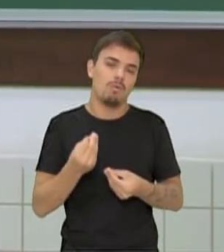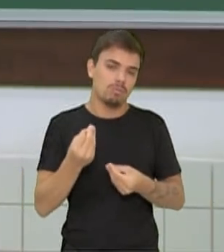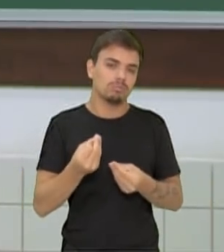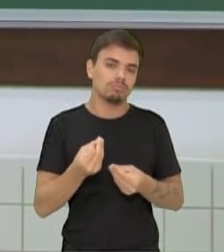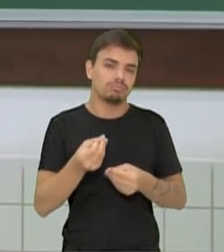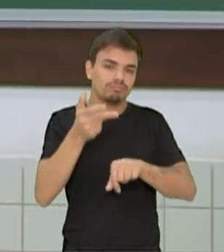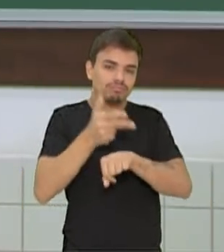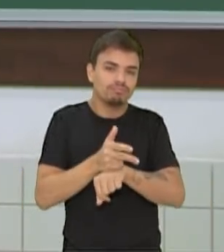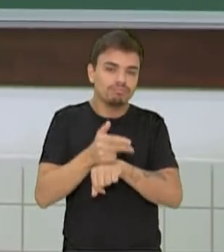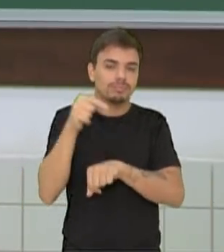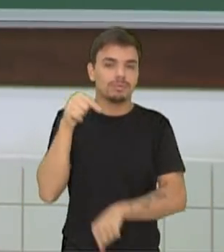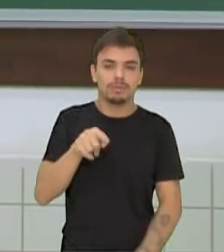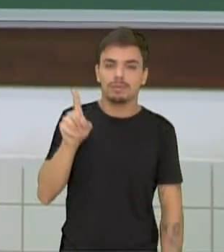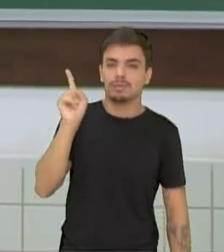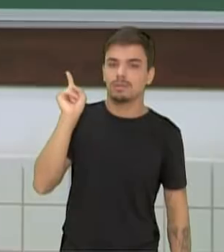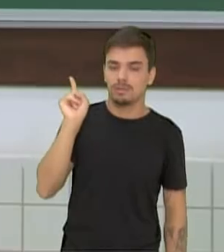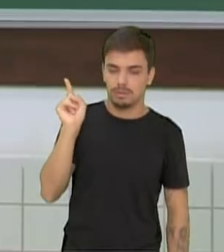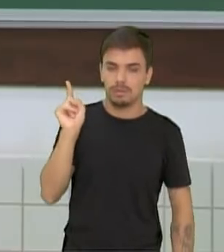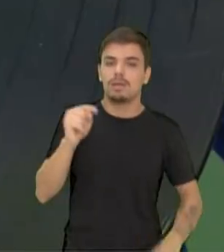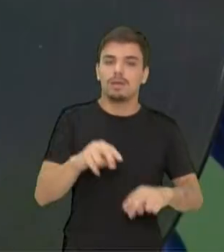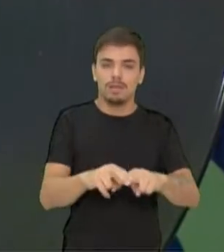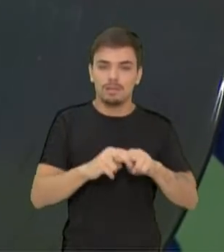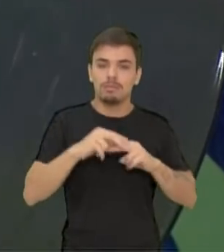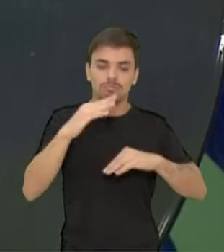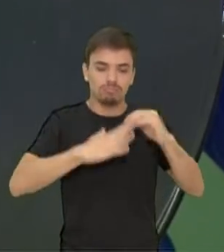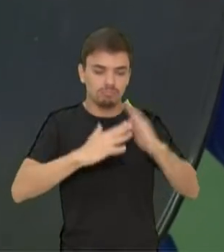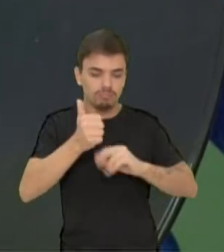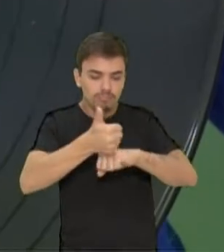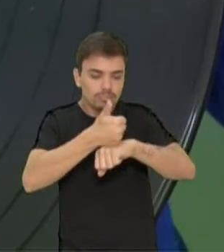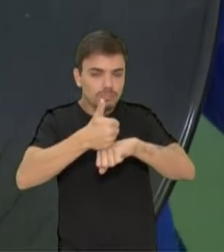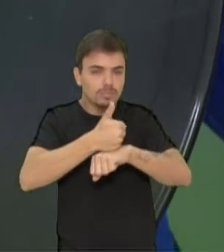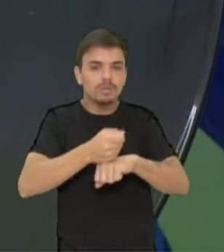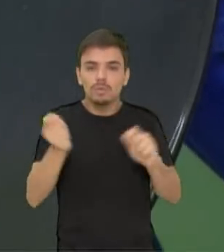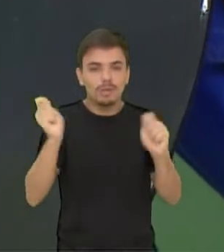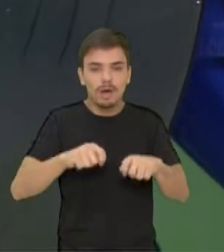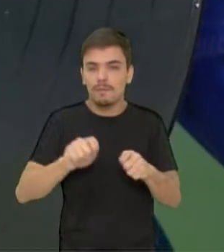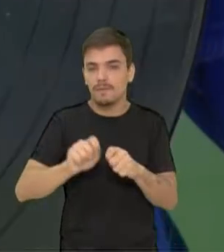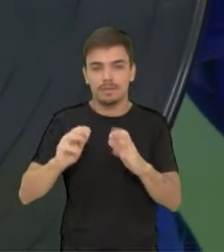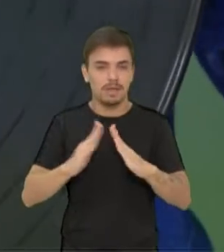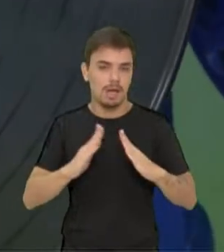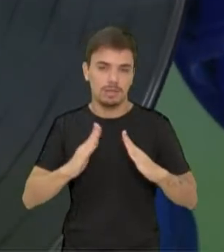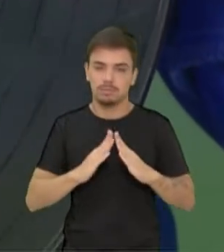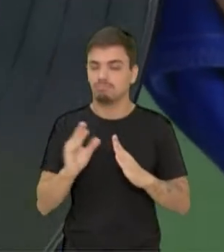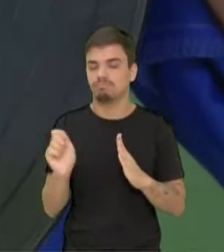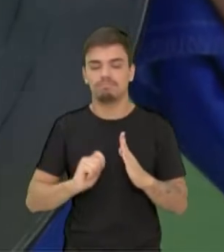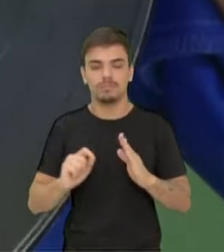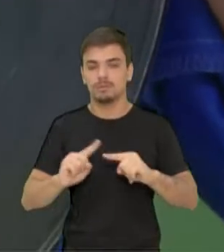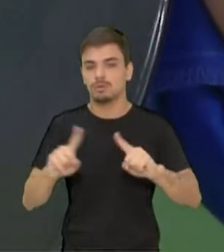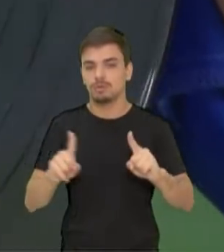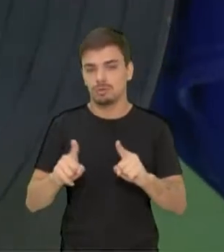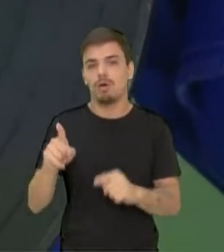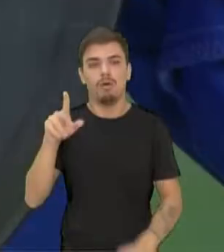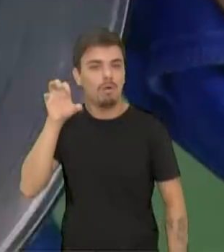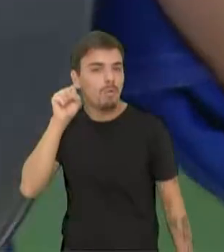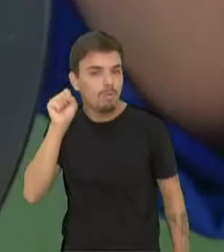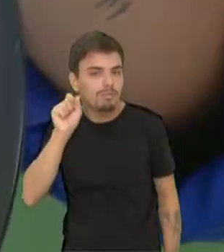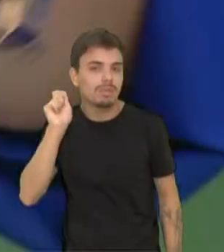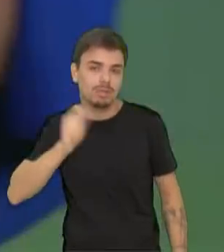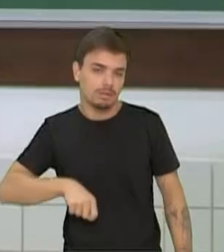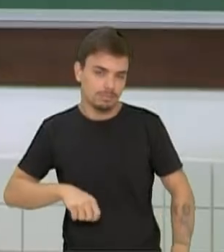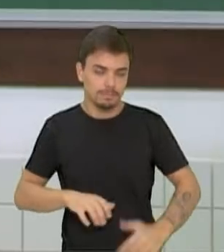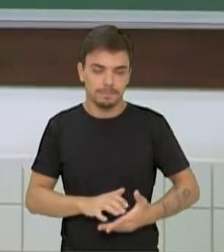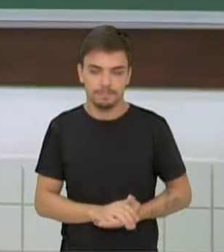né, por profissionais, então não tinha como a gente fazer uma gravação em um disco em casa, só mesmo a reprodução,